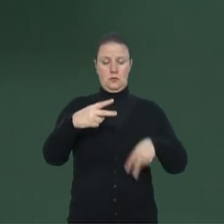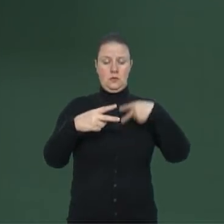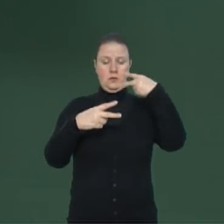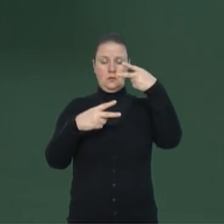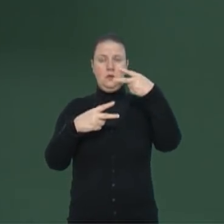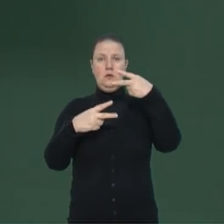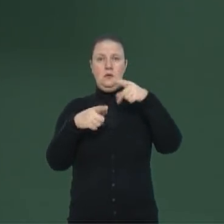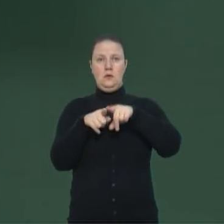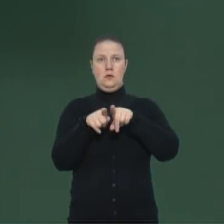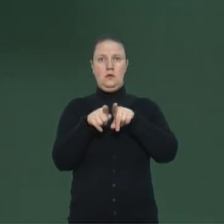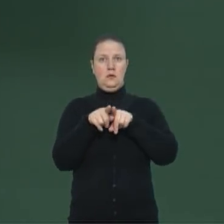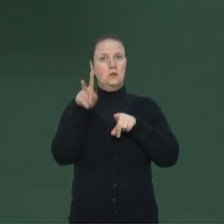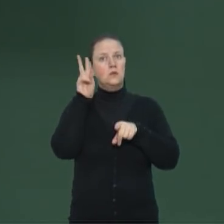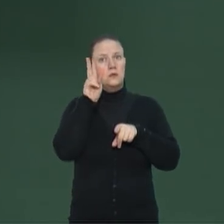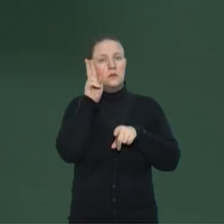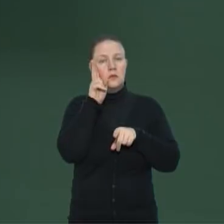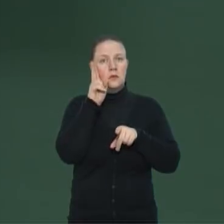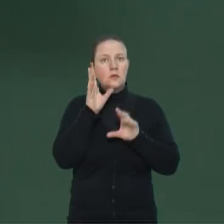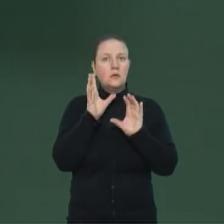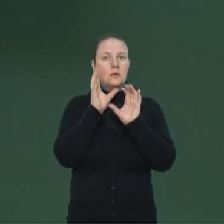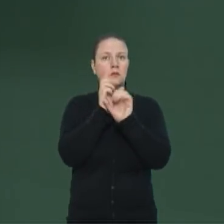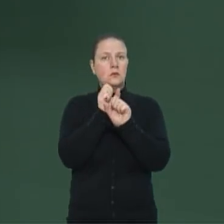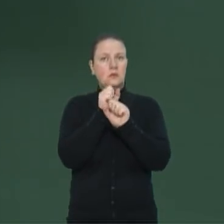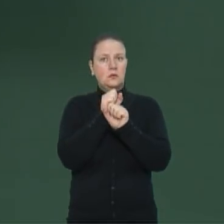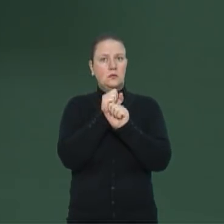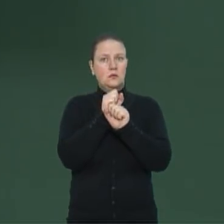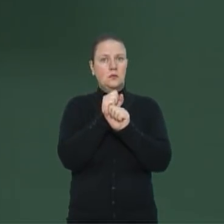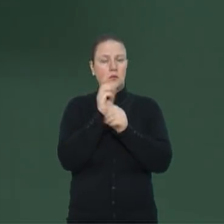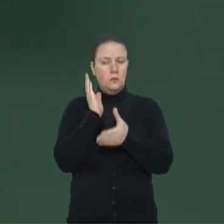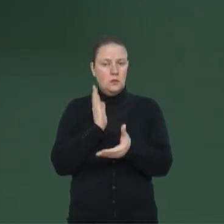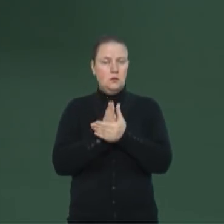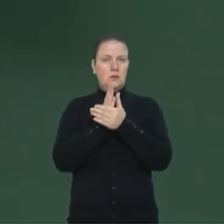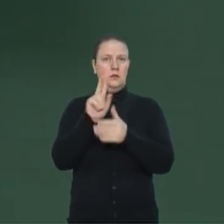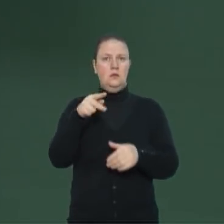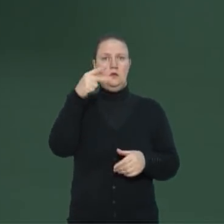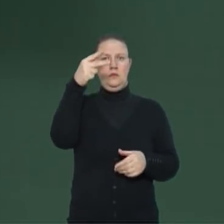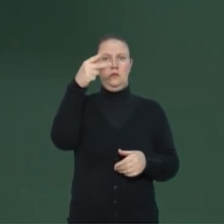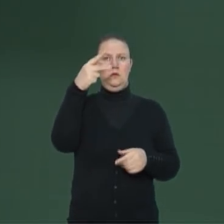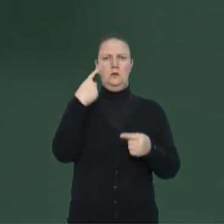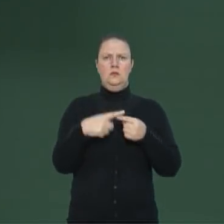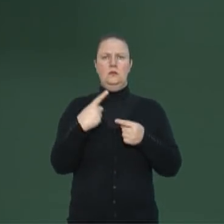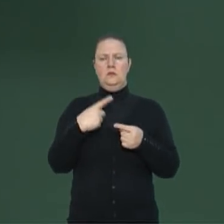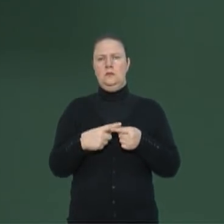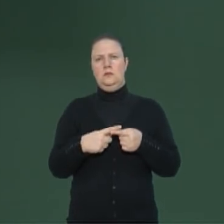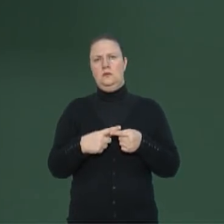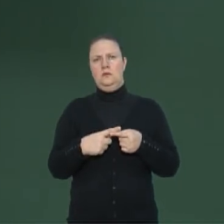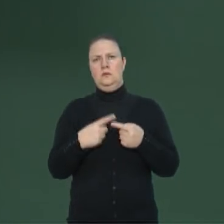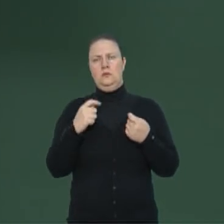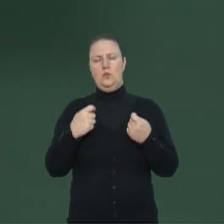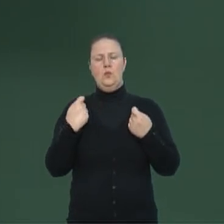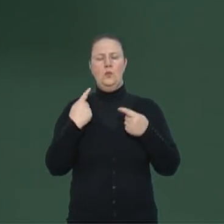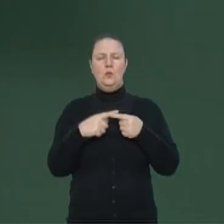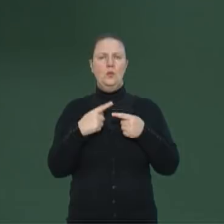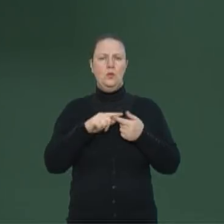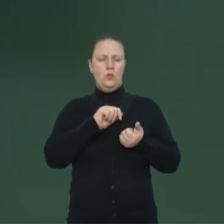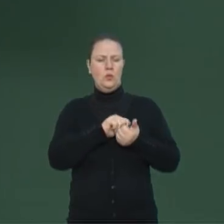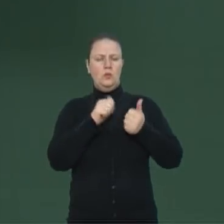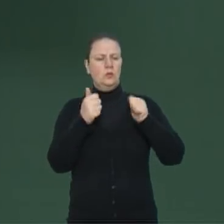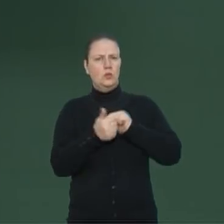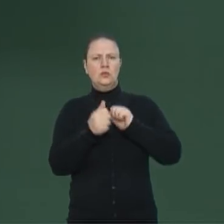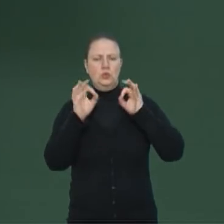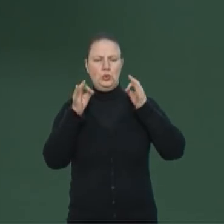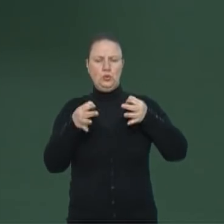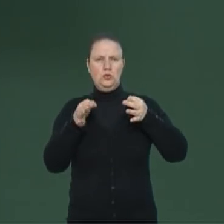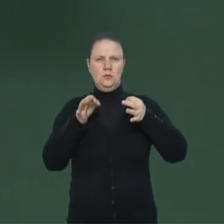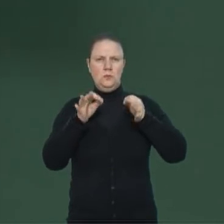somo 2 ao quadrado. Lembre-se que você vai somar a metade e sempre elevado ao quadrado, tá? Por que tem que ser elevado ao quadrado? Porque daí ele se encaixa perfeito num dos produtos